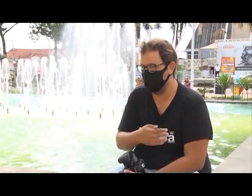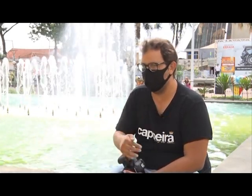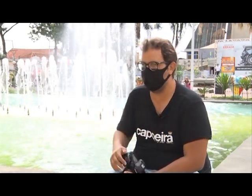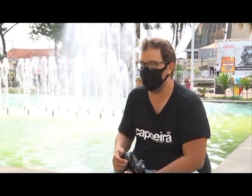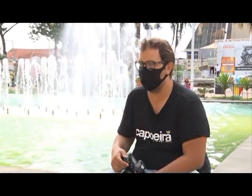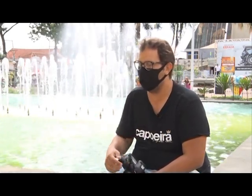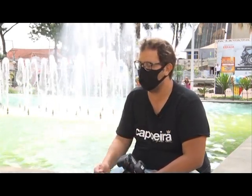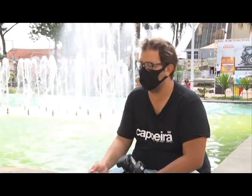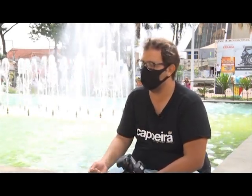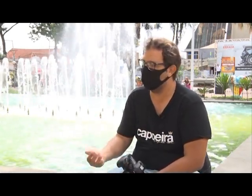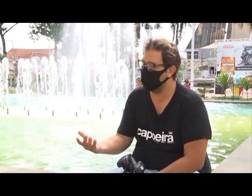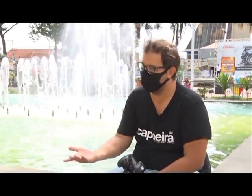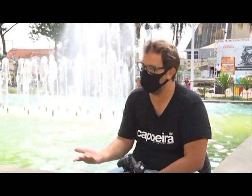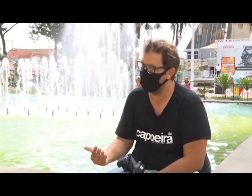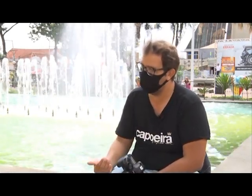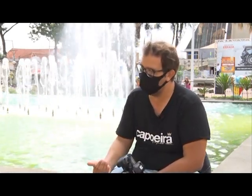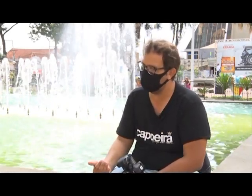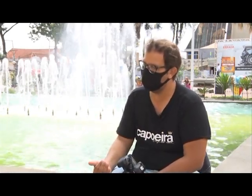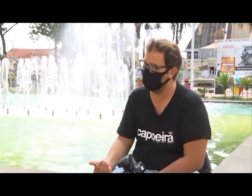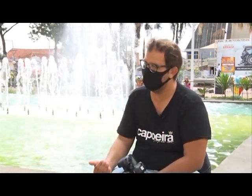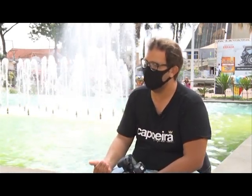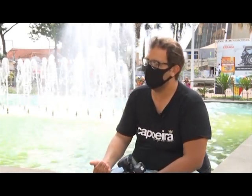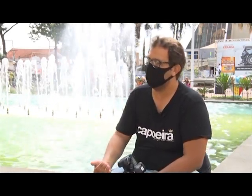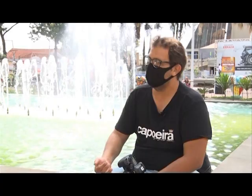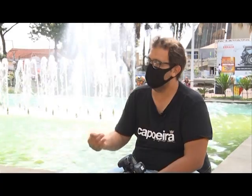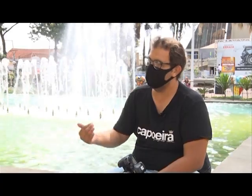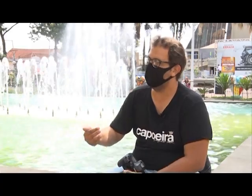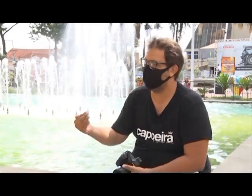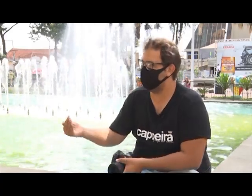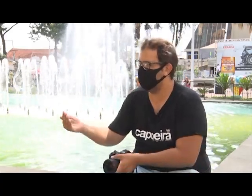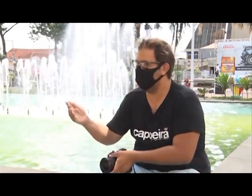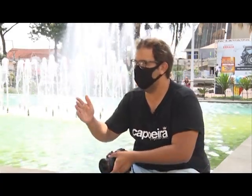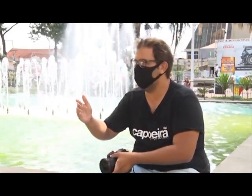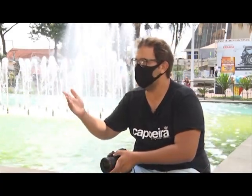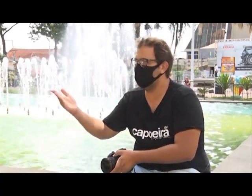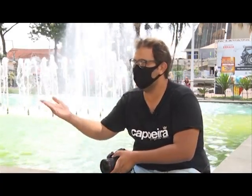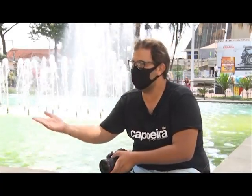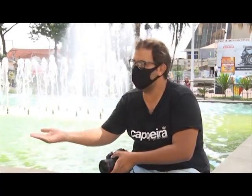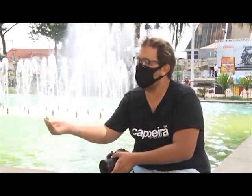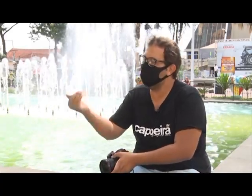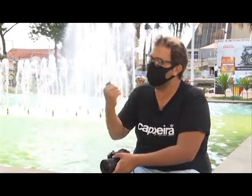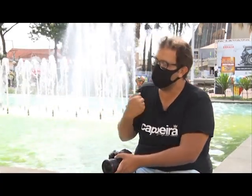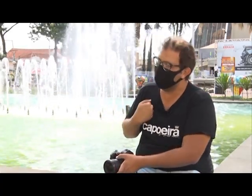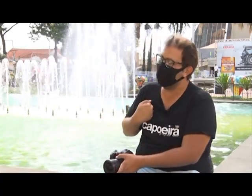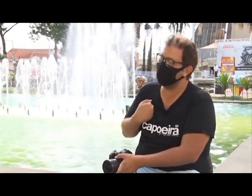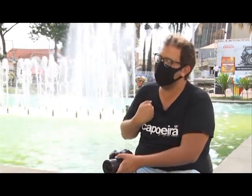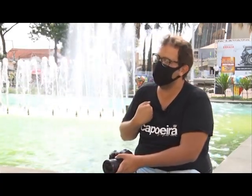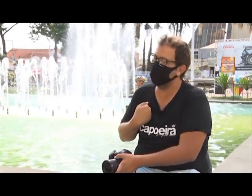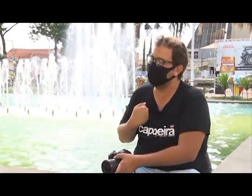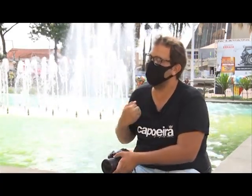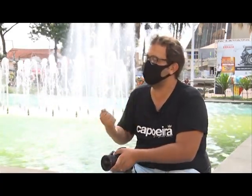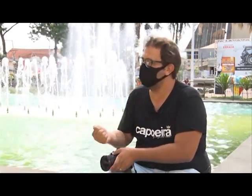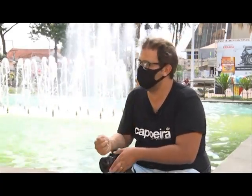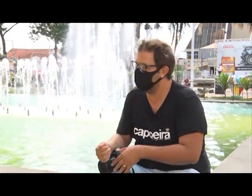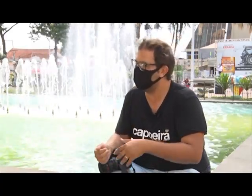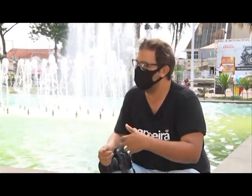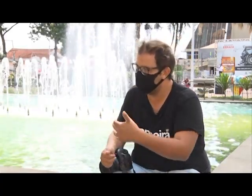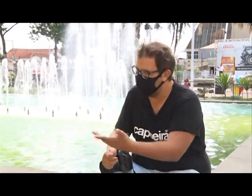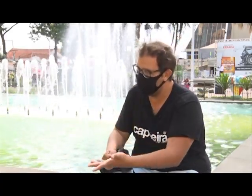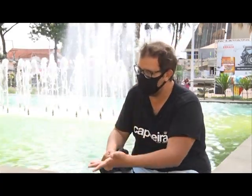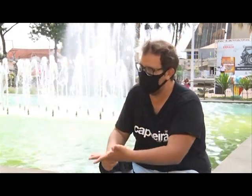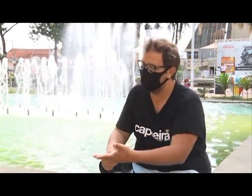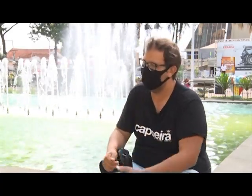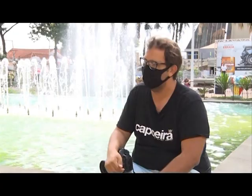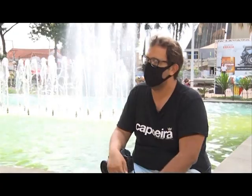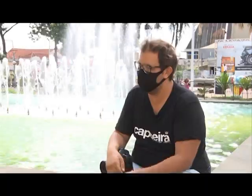no anterior, eu fiz uma foto de um casal de idosos, que ele tinha 89 e ela tinha 86 anos, e eles foram dirigindo